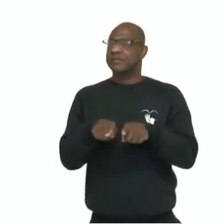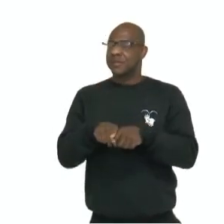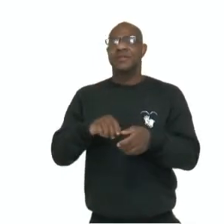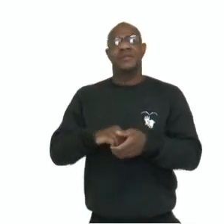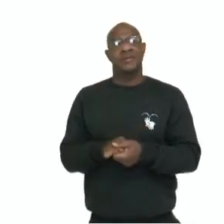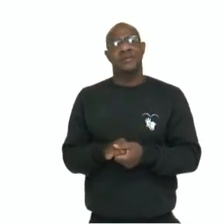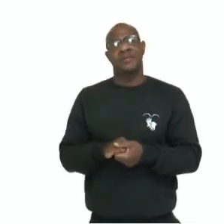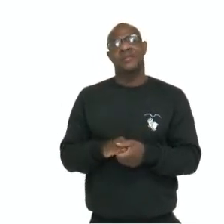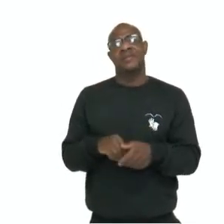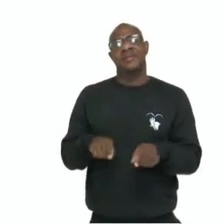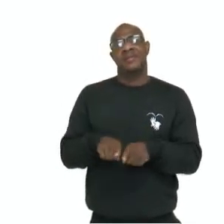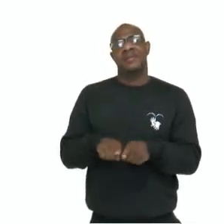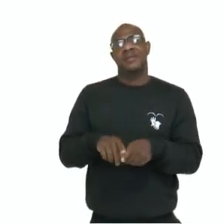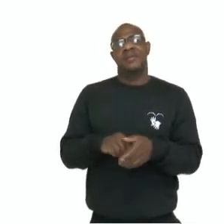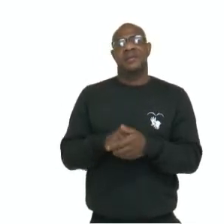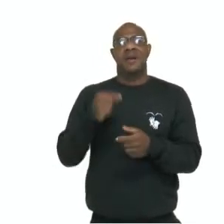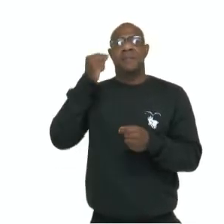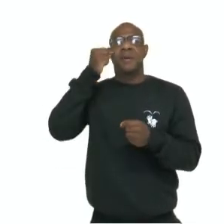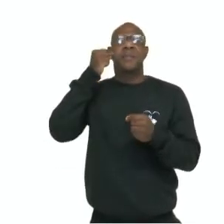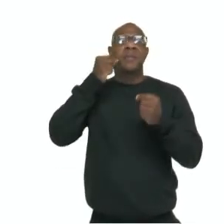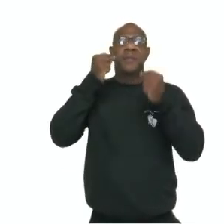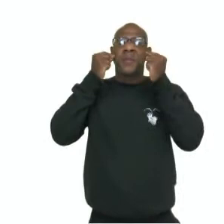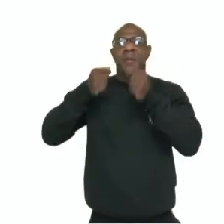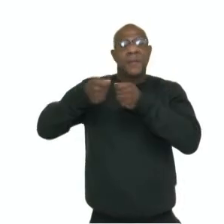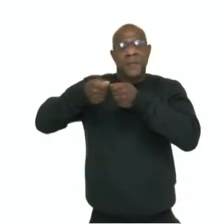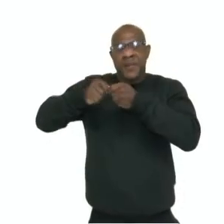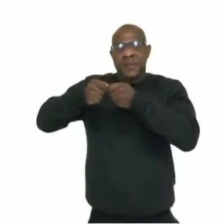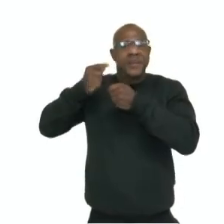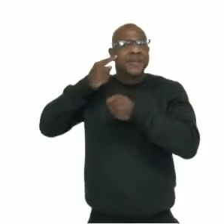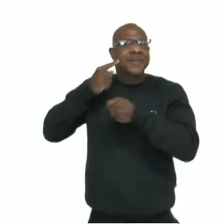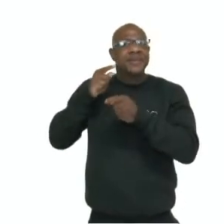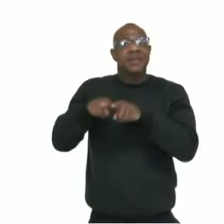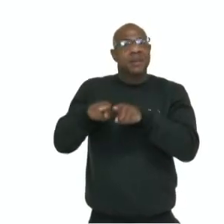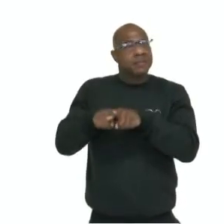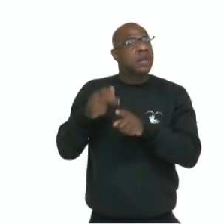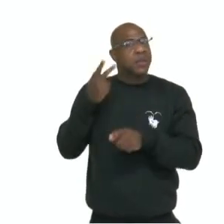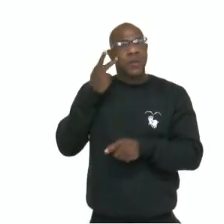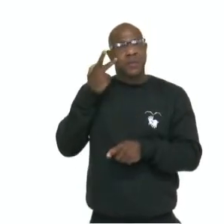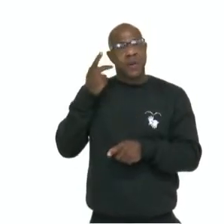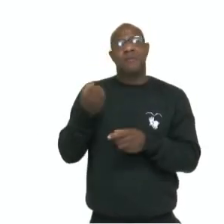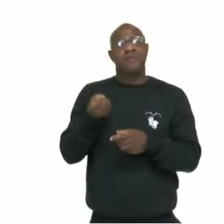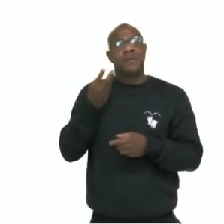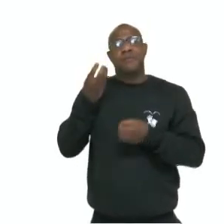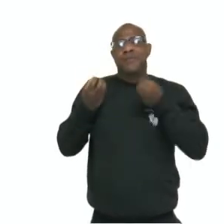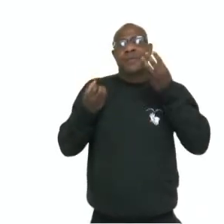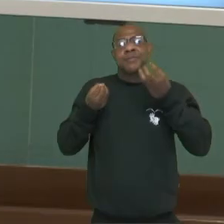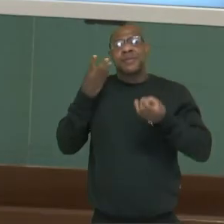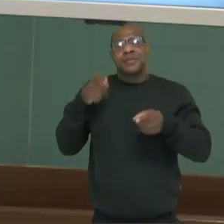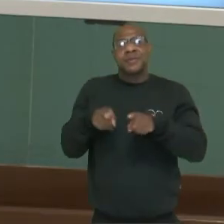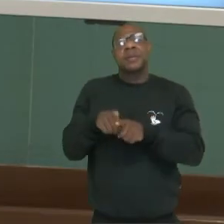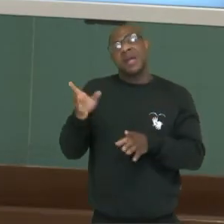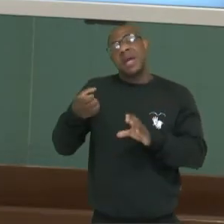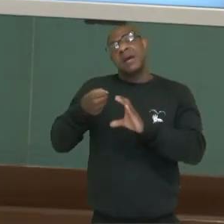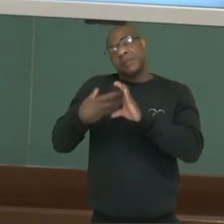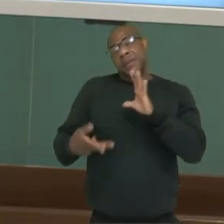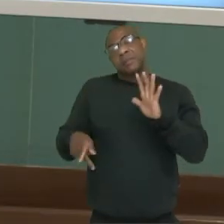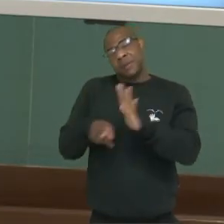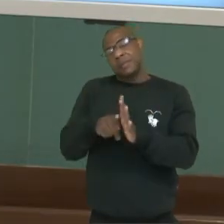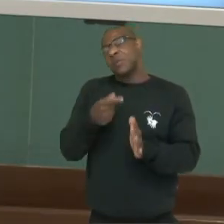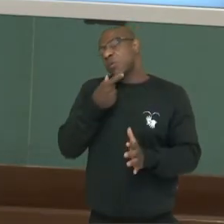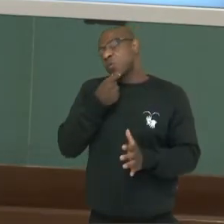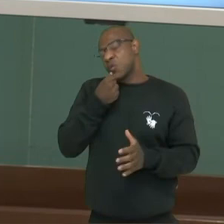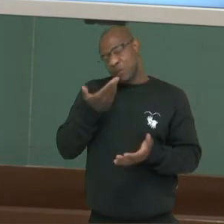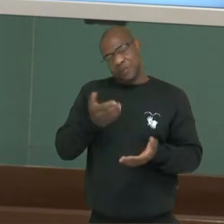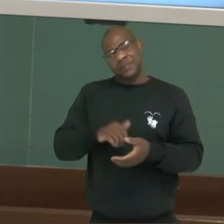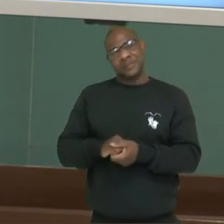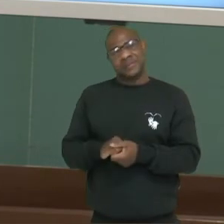a presença de acne também, espinhas nessa idade também é bem comum. São alguns exemplos desses caracteres